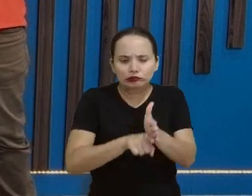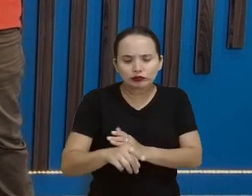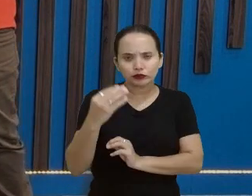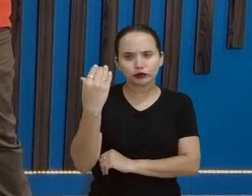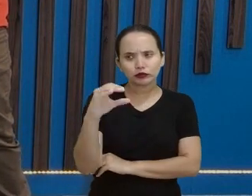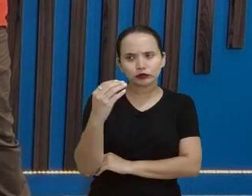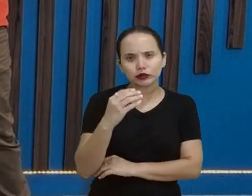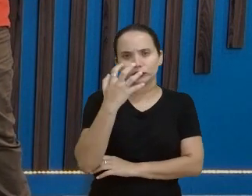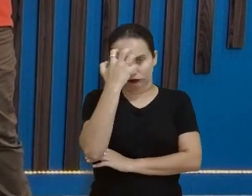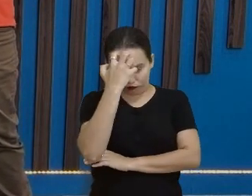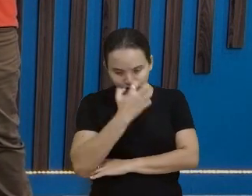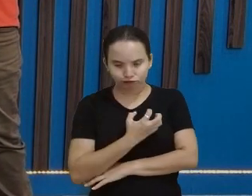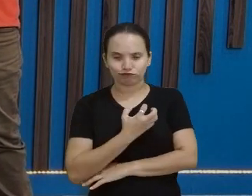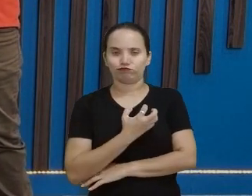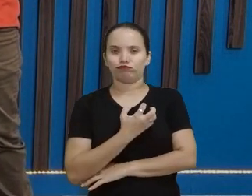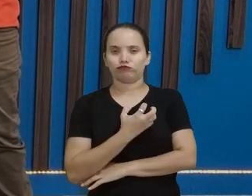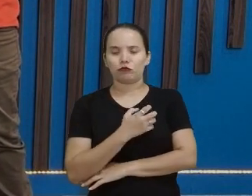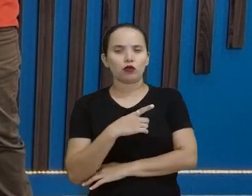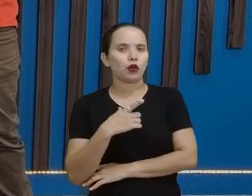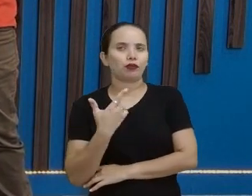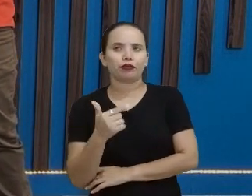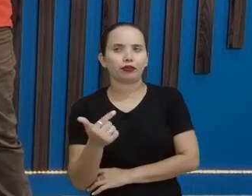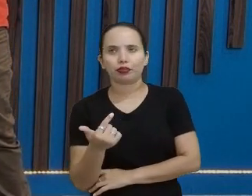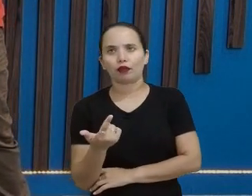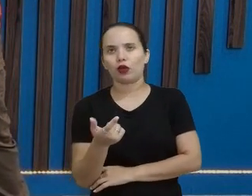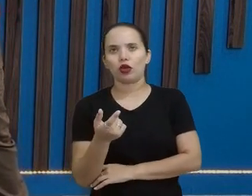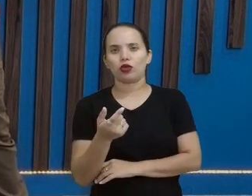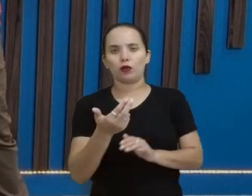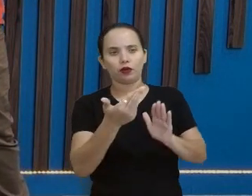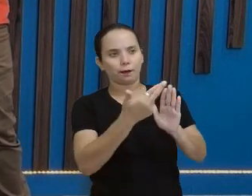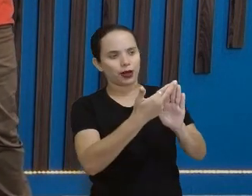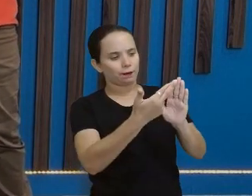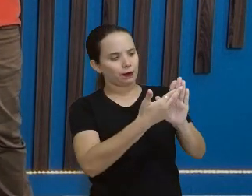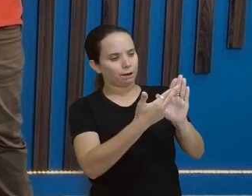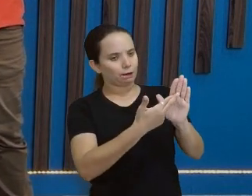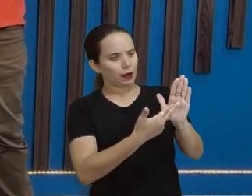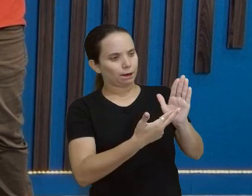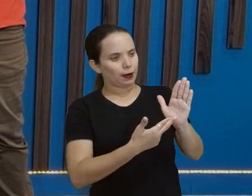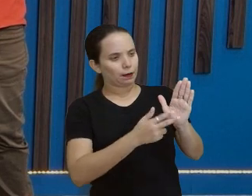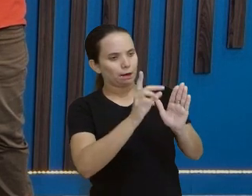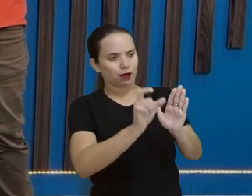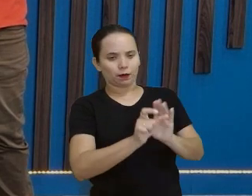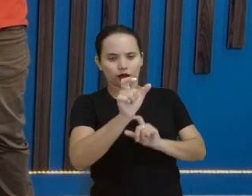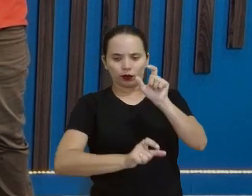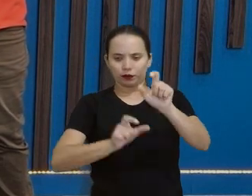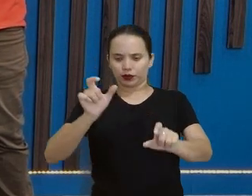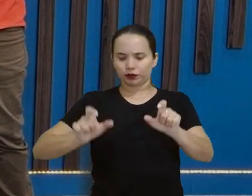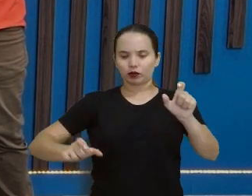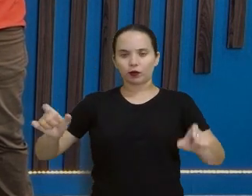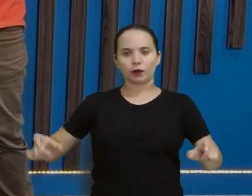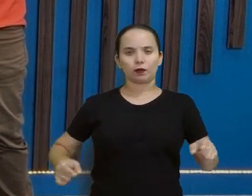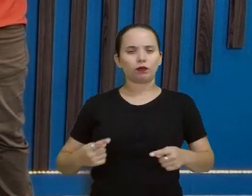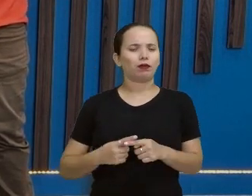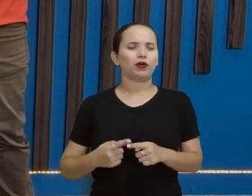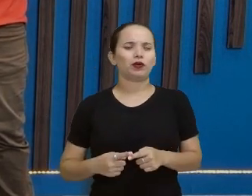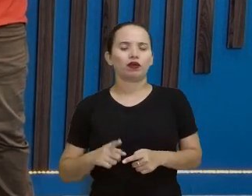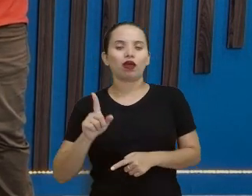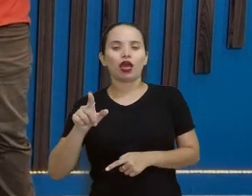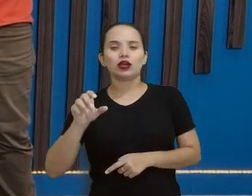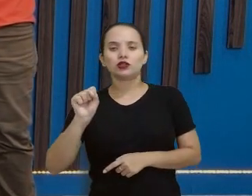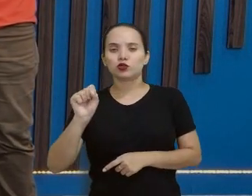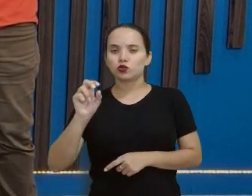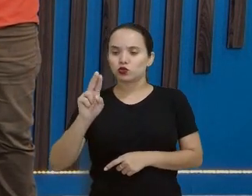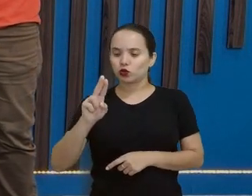científica séria, não existe assim um manual exato para cada pessoa, porque como a gente falou, é mais subjetivo. O que significa isso?